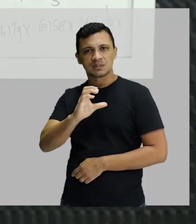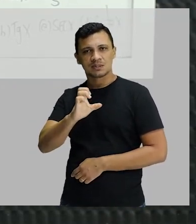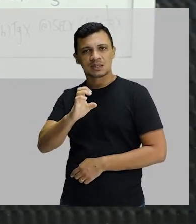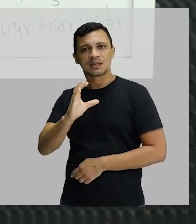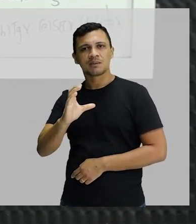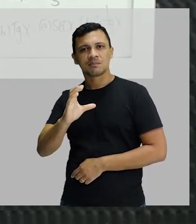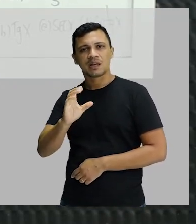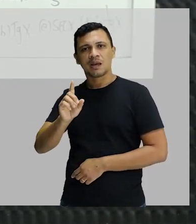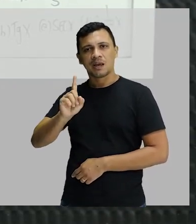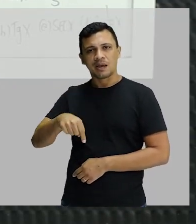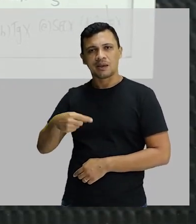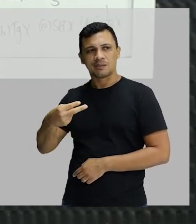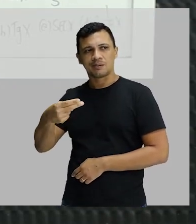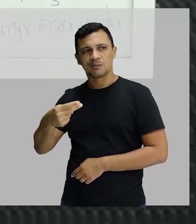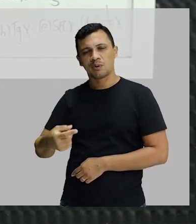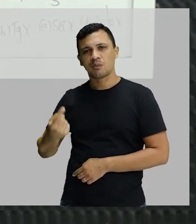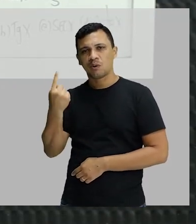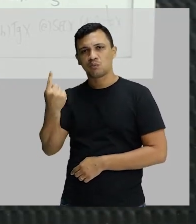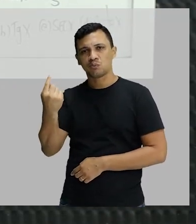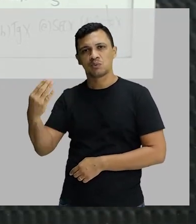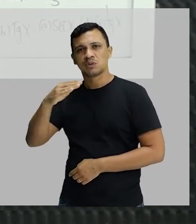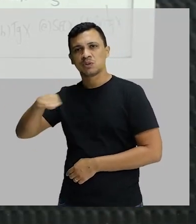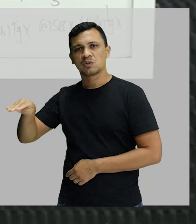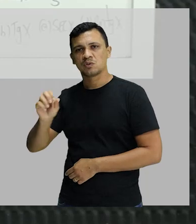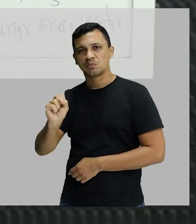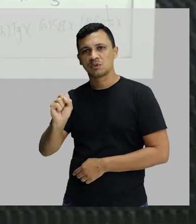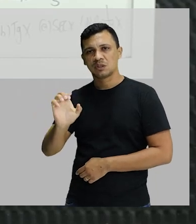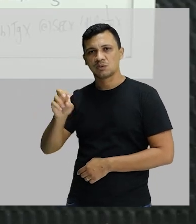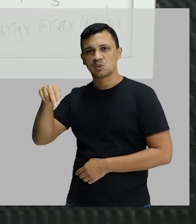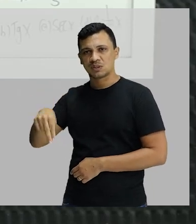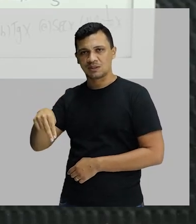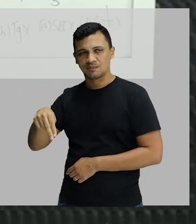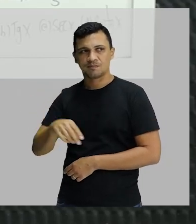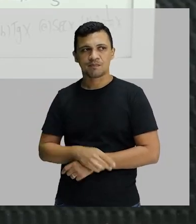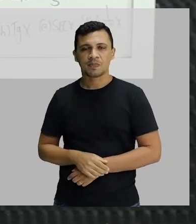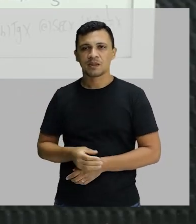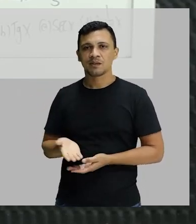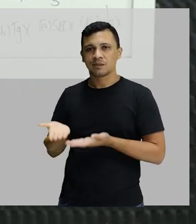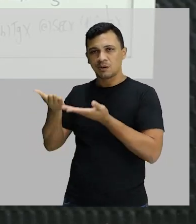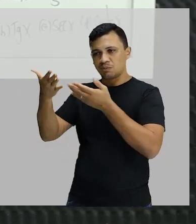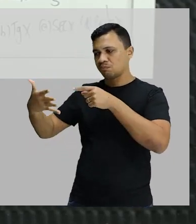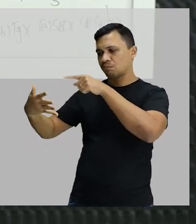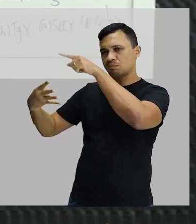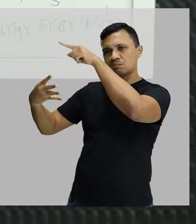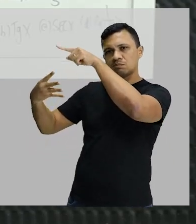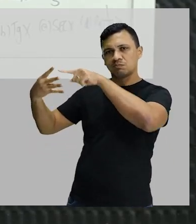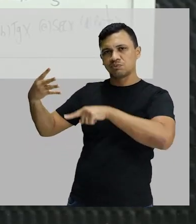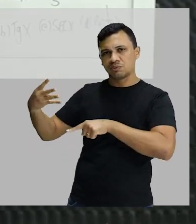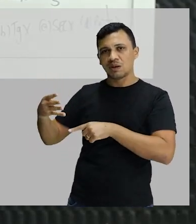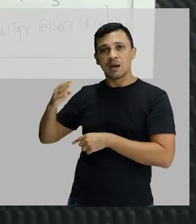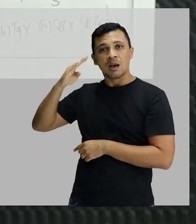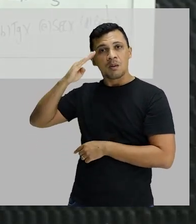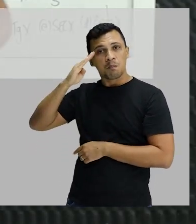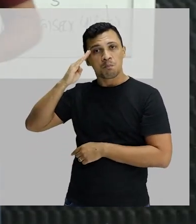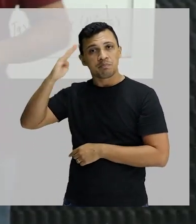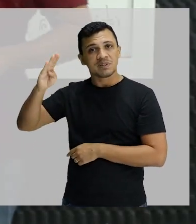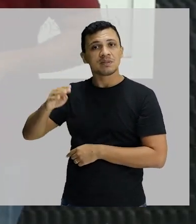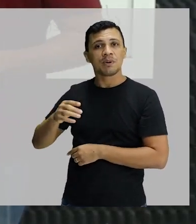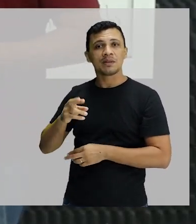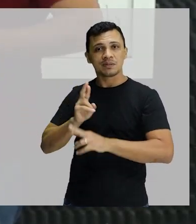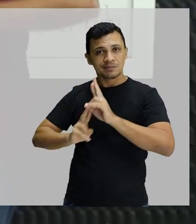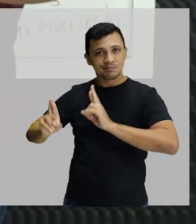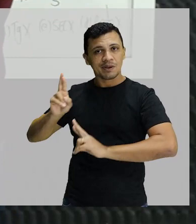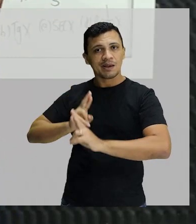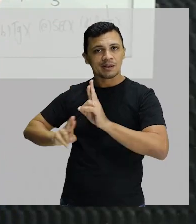seno de x. Então, turma, essa aqui são as principais relações